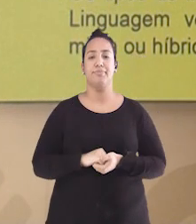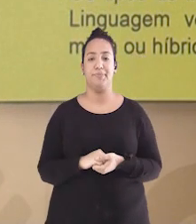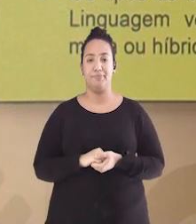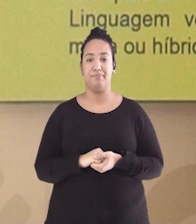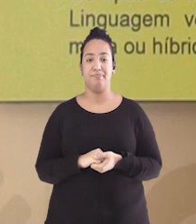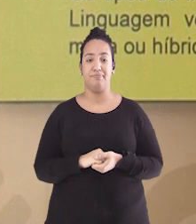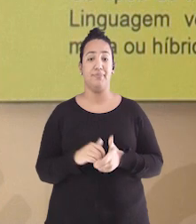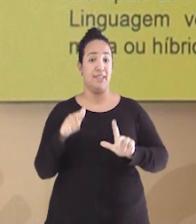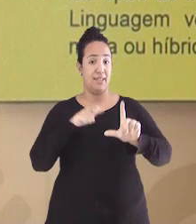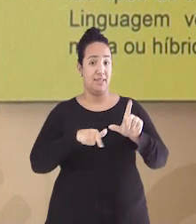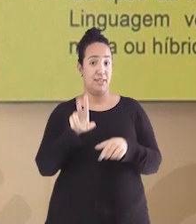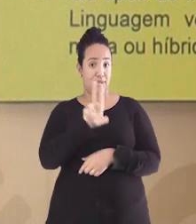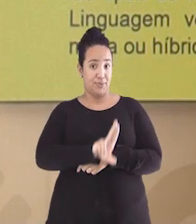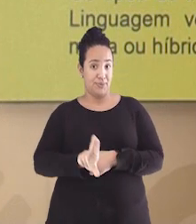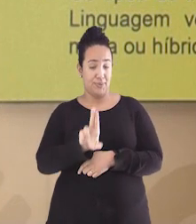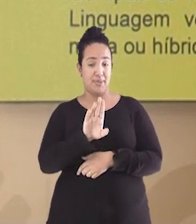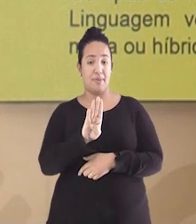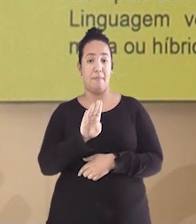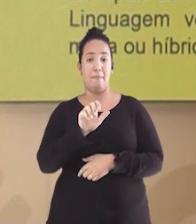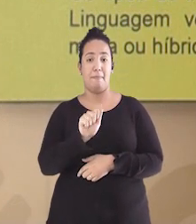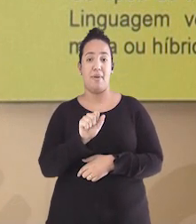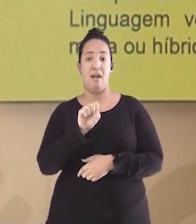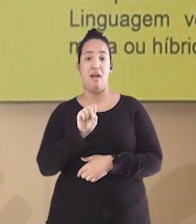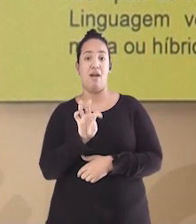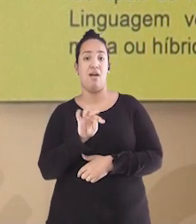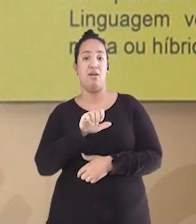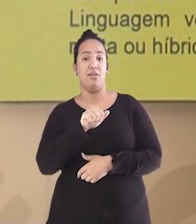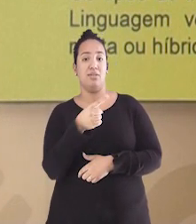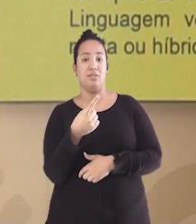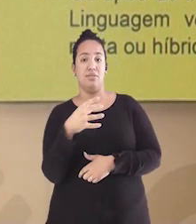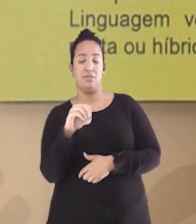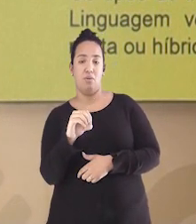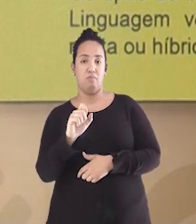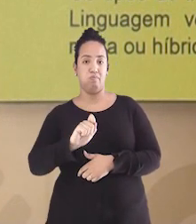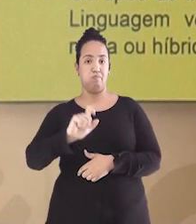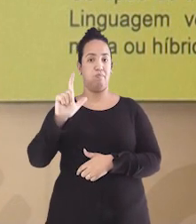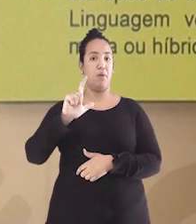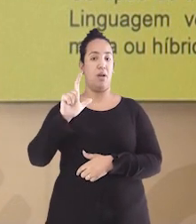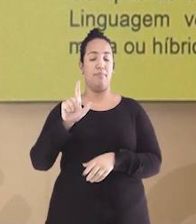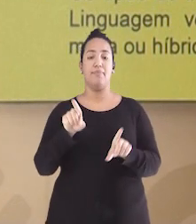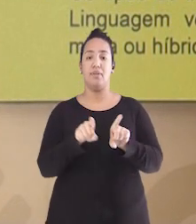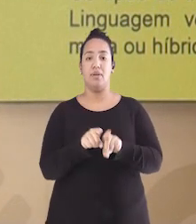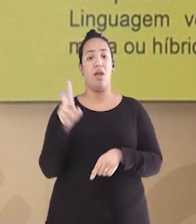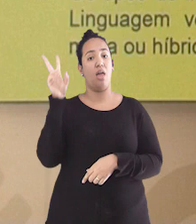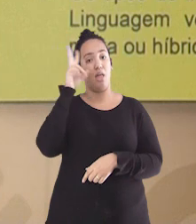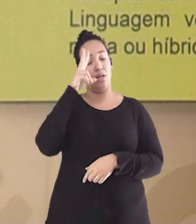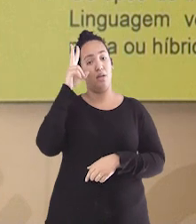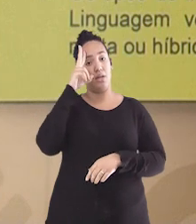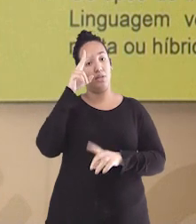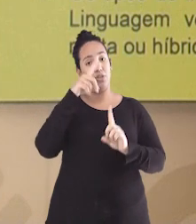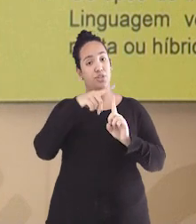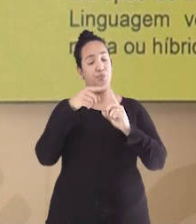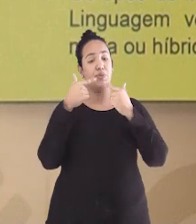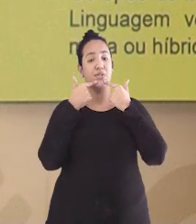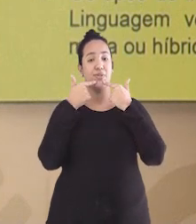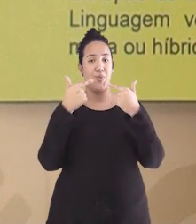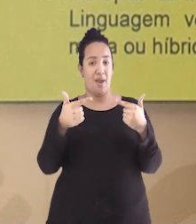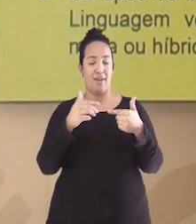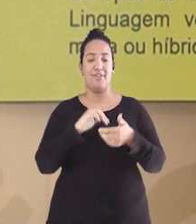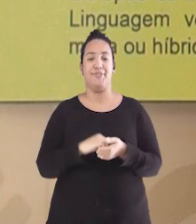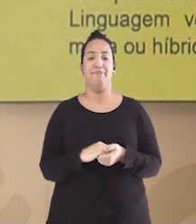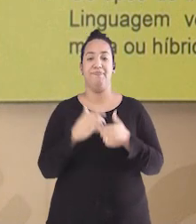personagens. A letra usada é a bastão maiúscula. E relembramos os tipos de linguagens